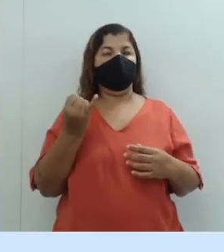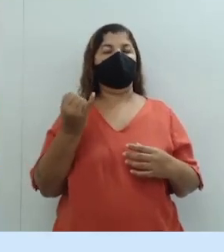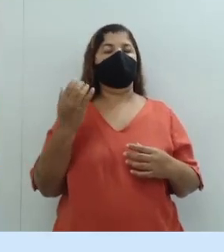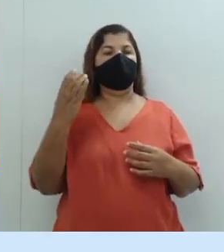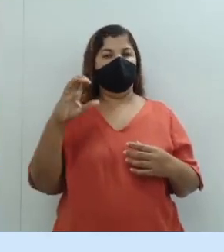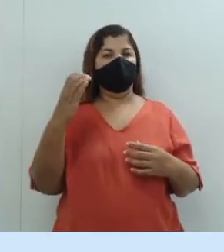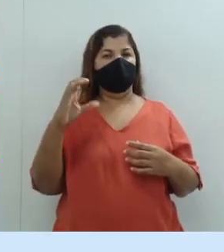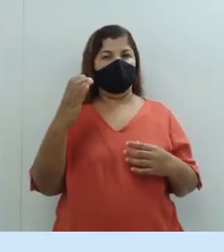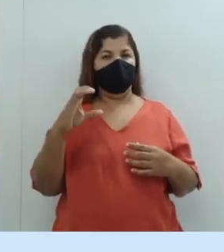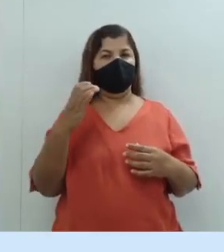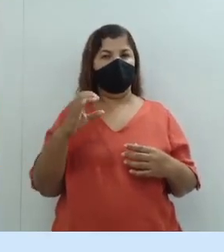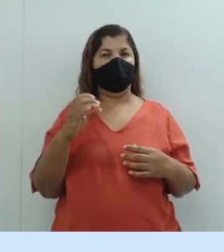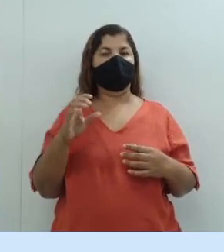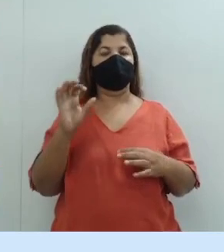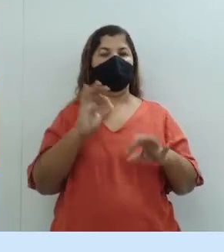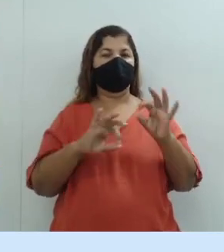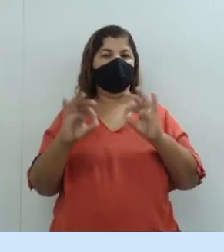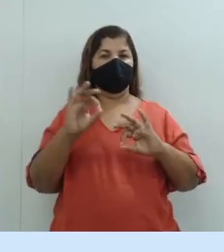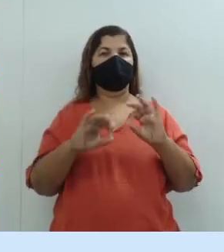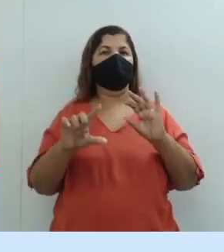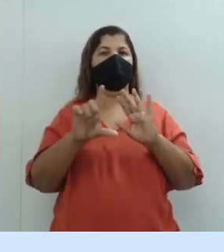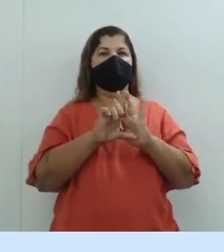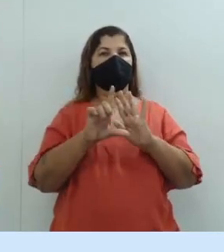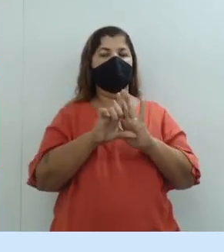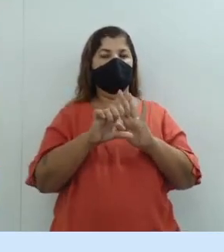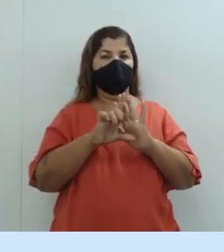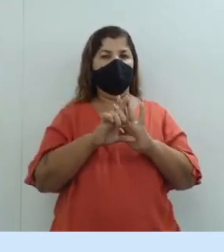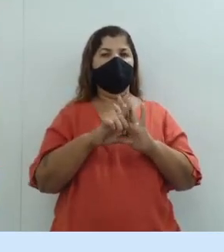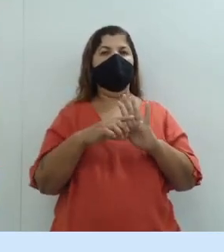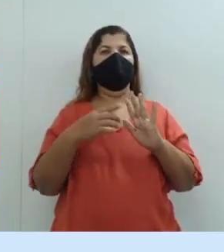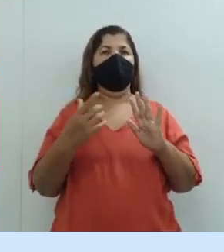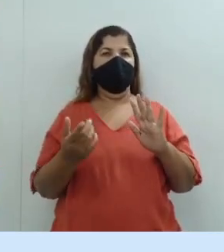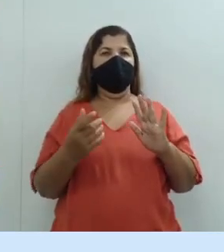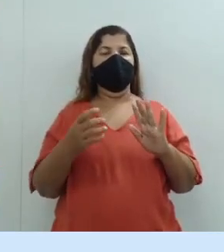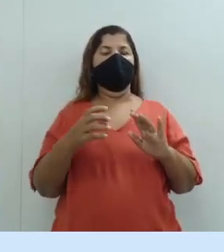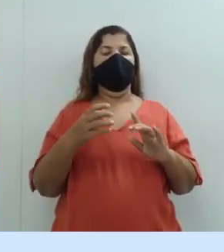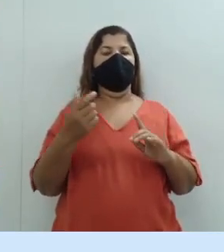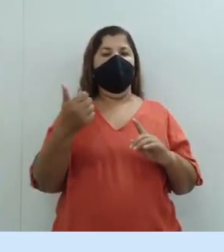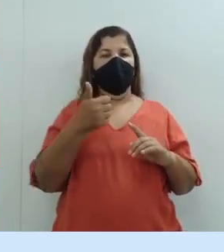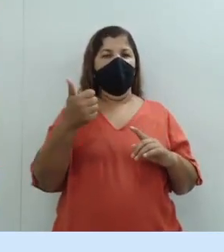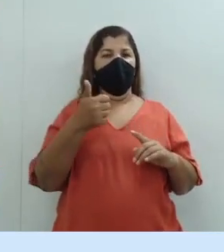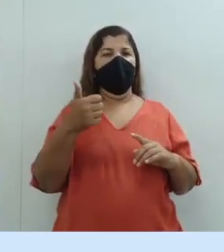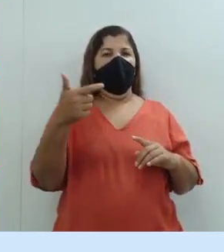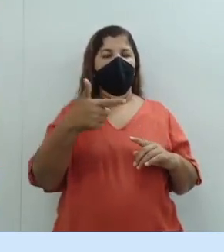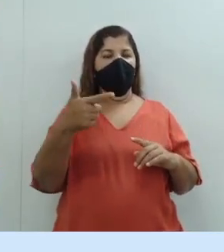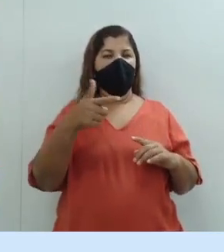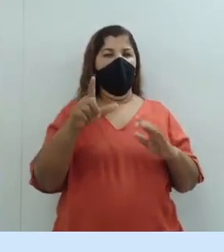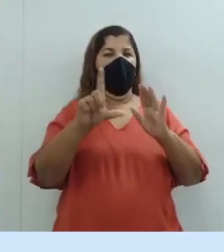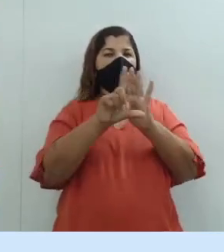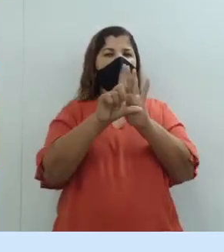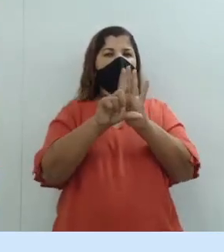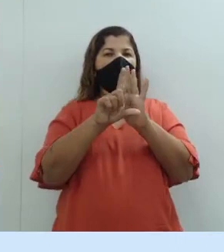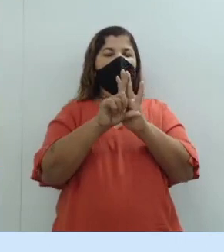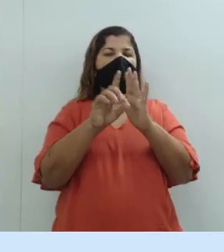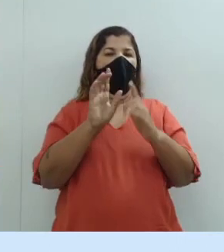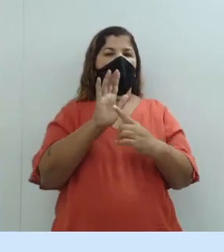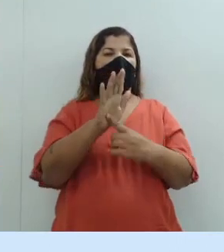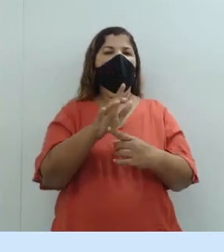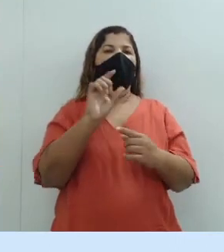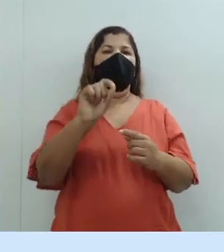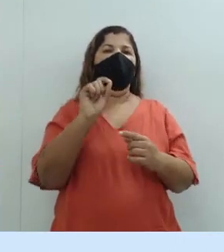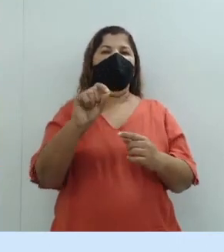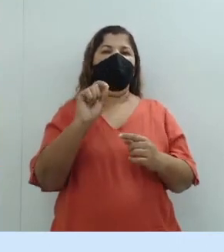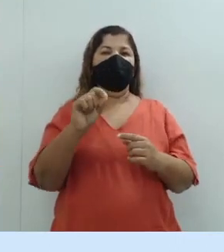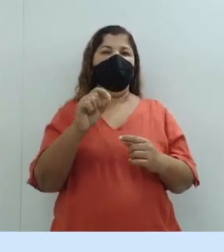E ele elaborou algumas leis para a gente aí que a gente vai estudar especificamente a segunda lei hoje, que ele vai ter uma relação ali com